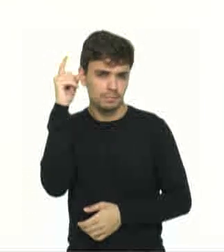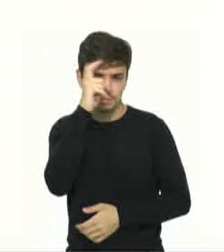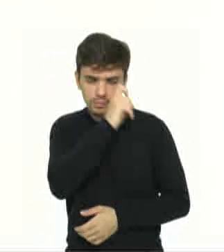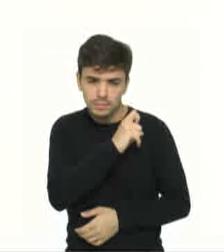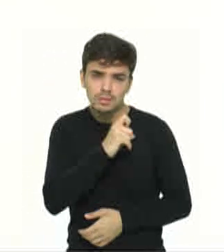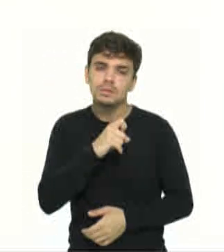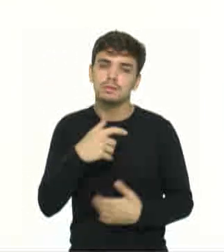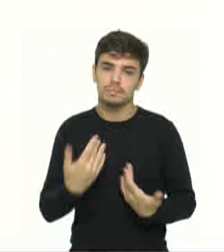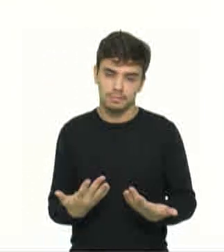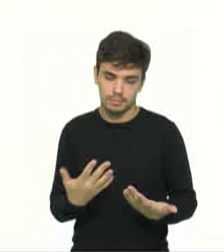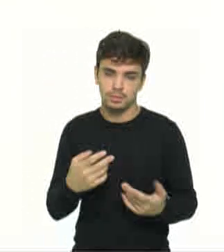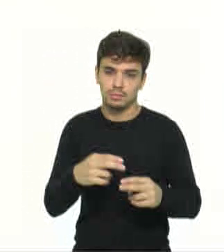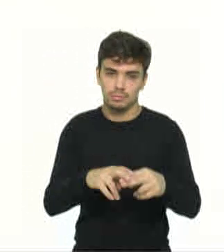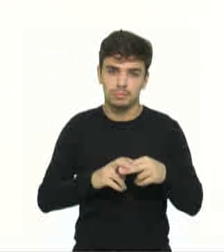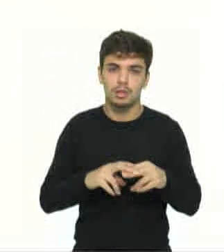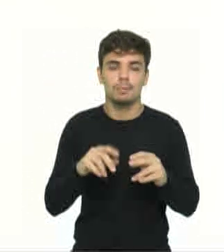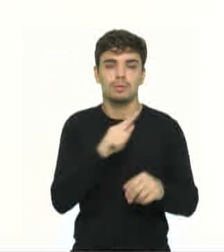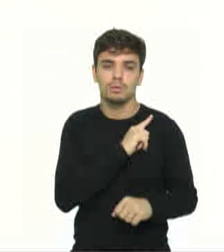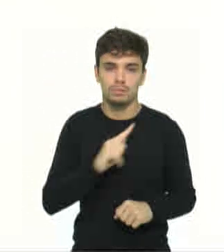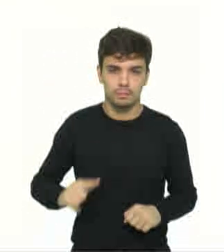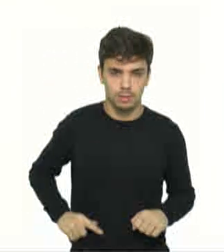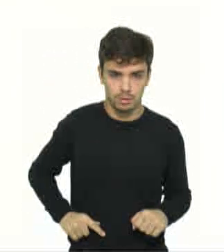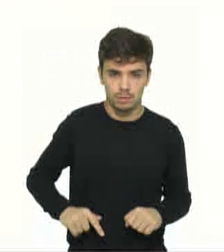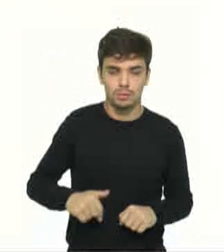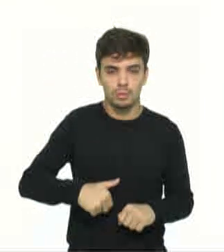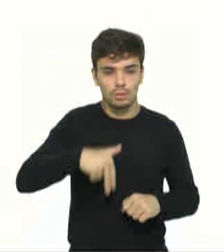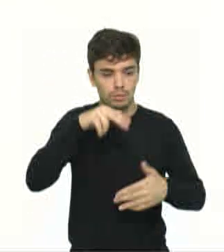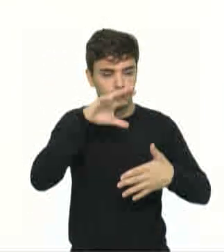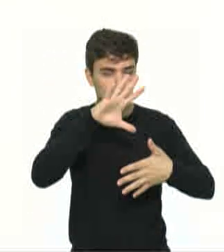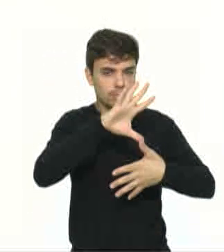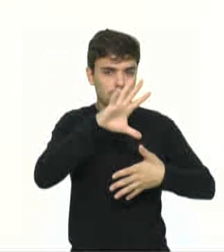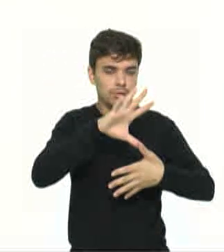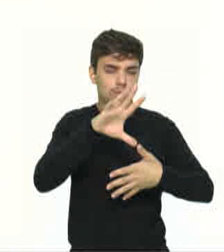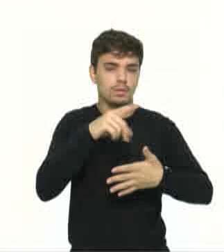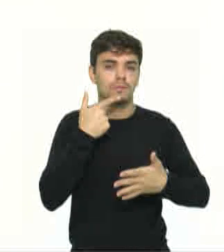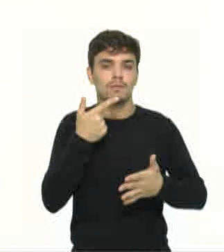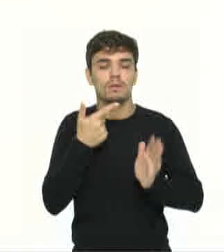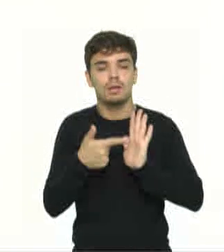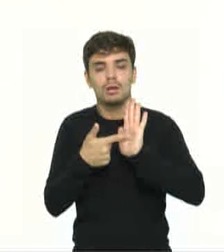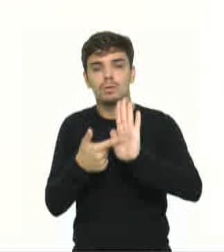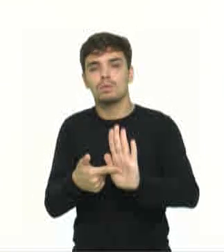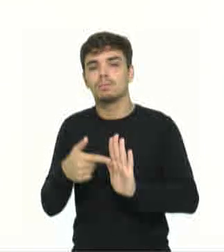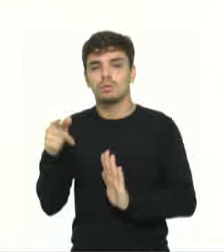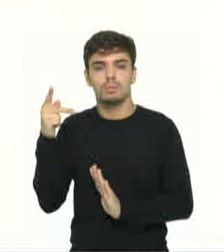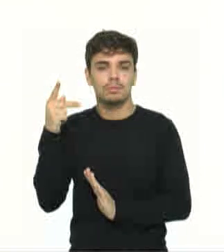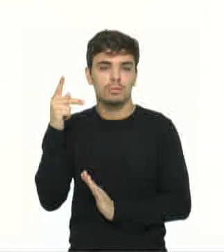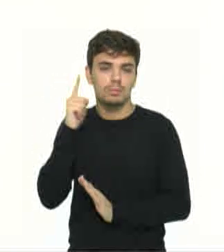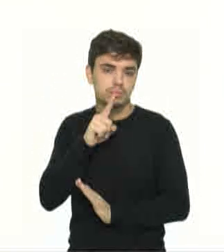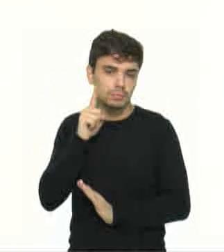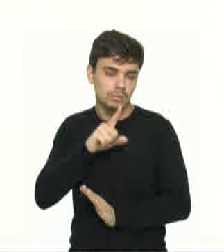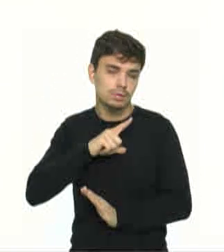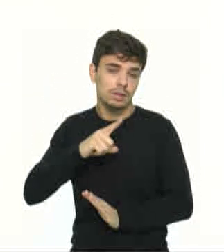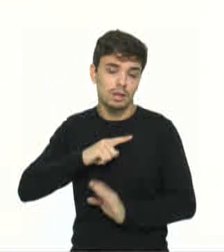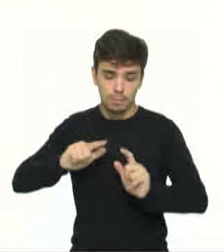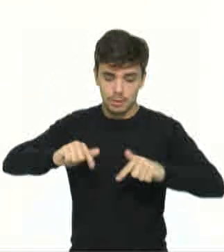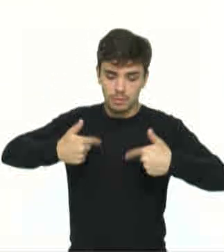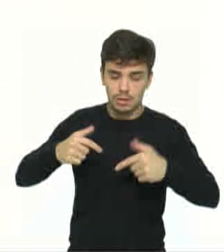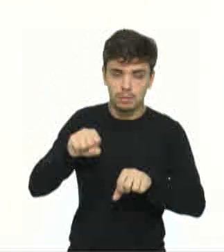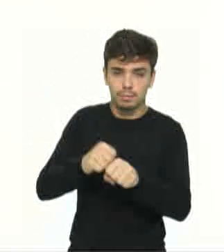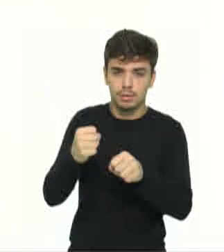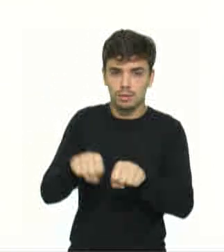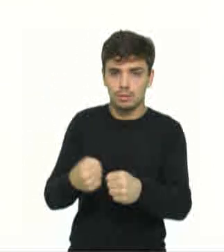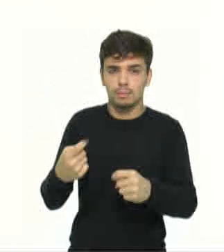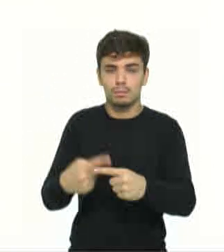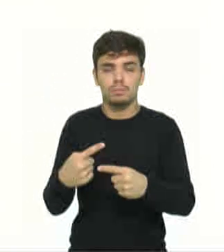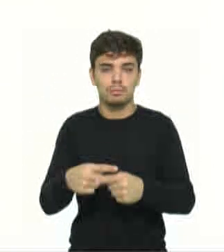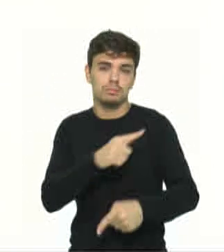fato ridículo, para o governo norte-americano alegar que os Estados Unidos estavam ameaçados de destruição, porque um governo